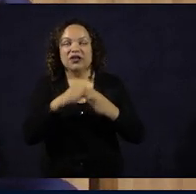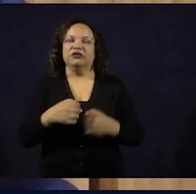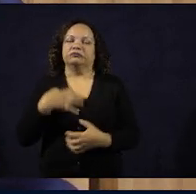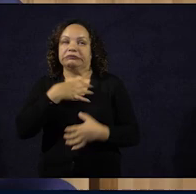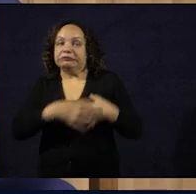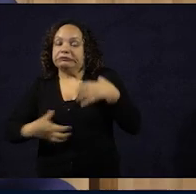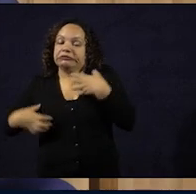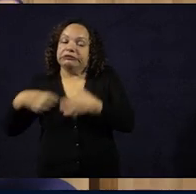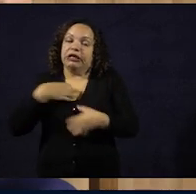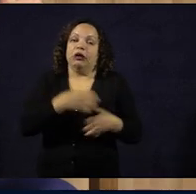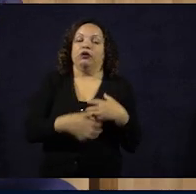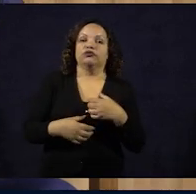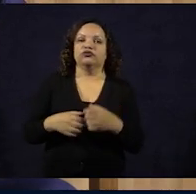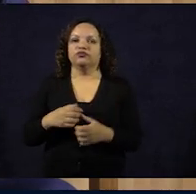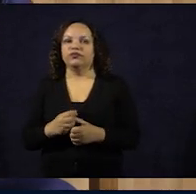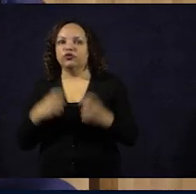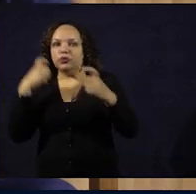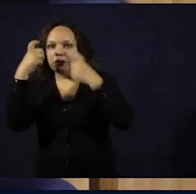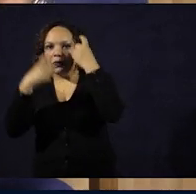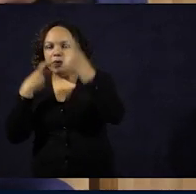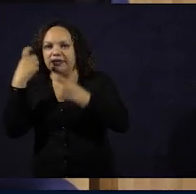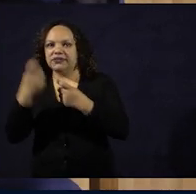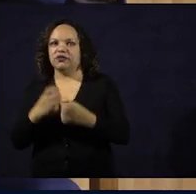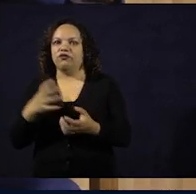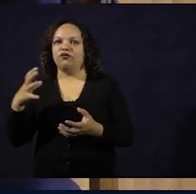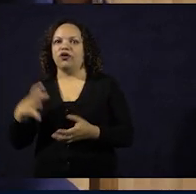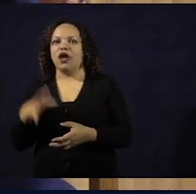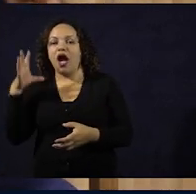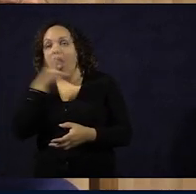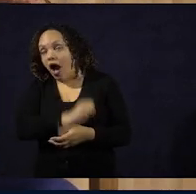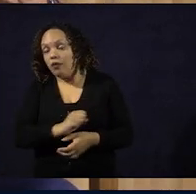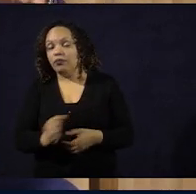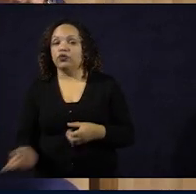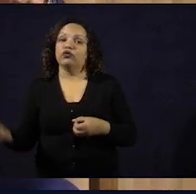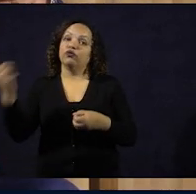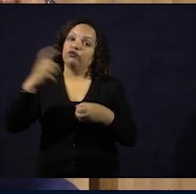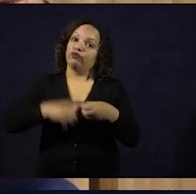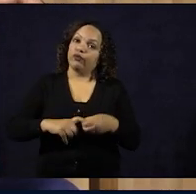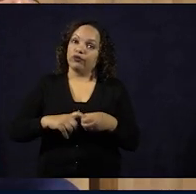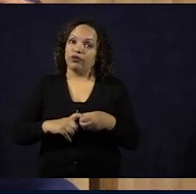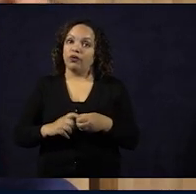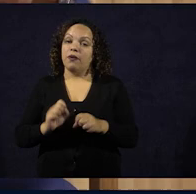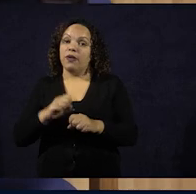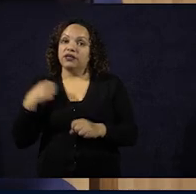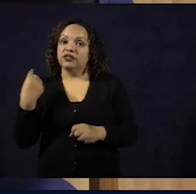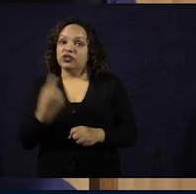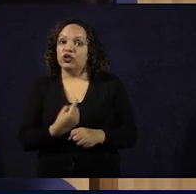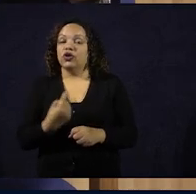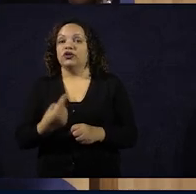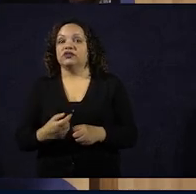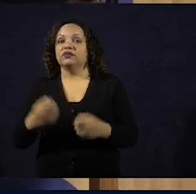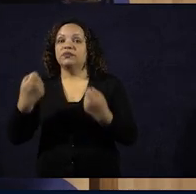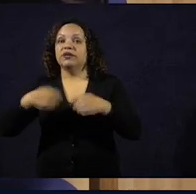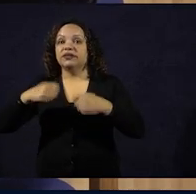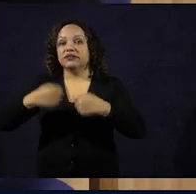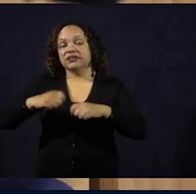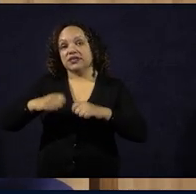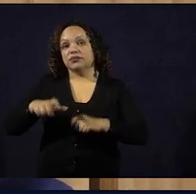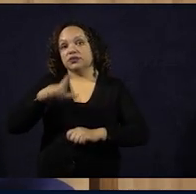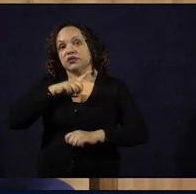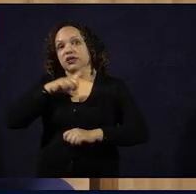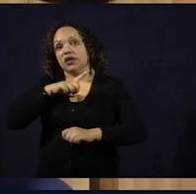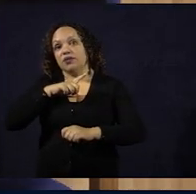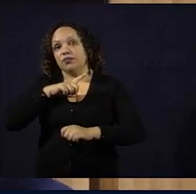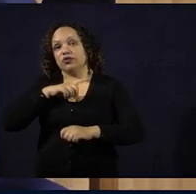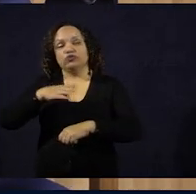angústia que a pandemia trazia é rapidamente voltou é mas a gente tem todas as condições não